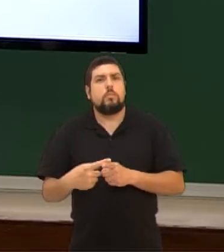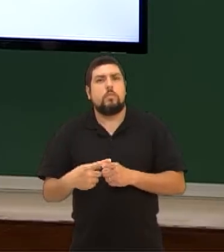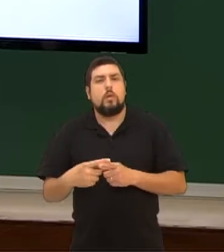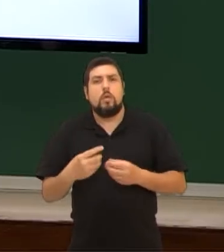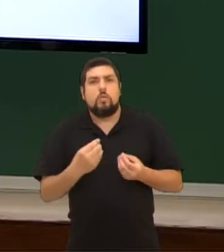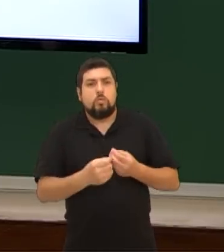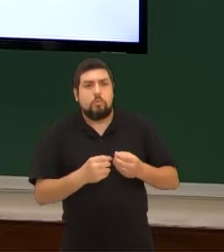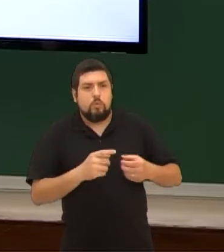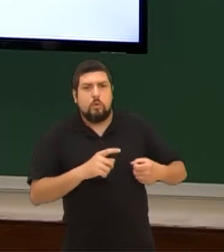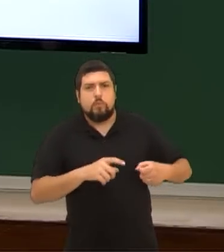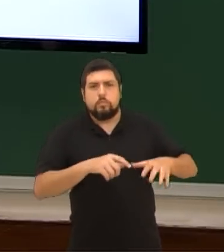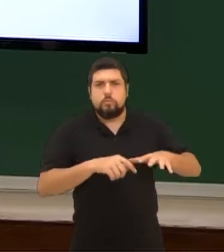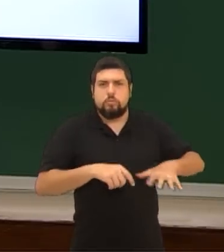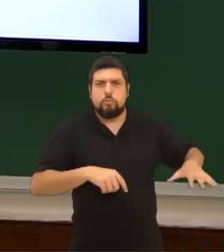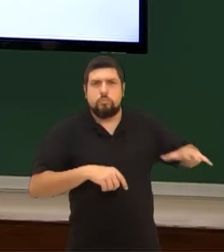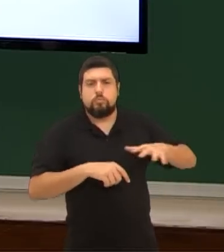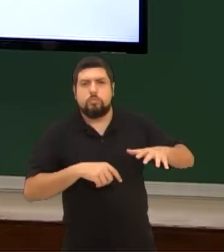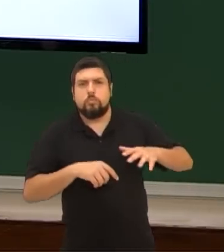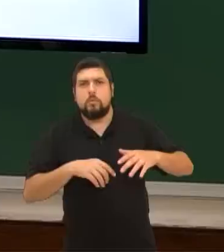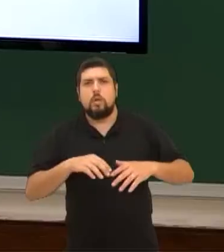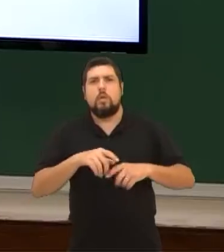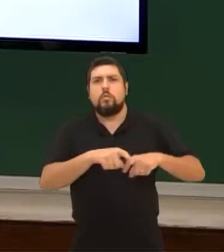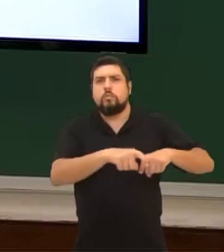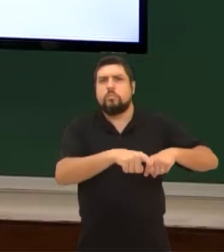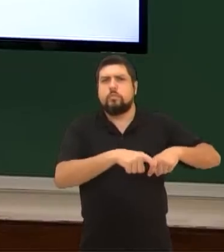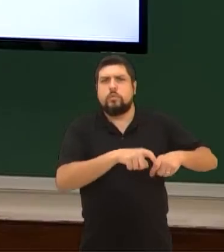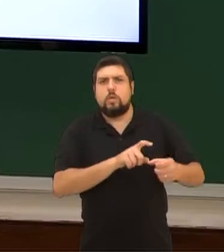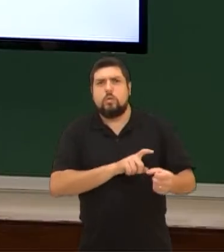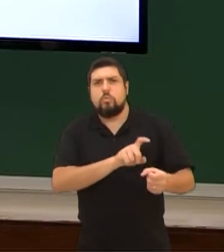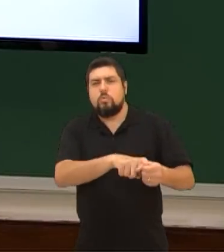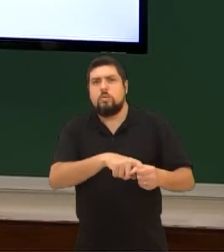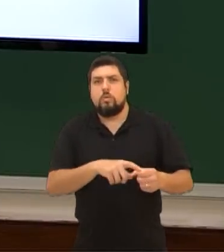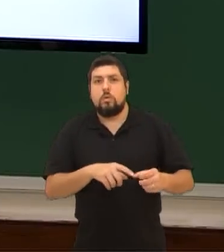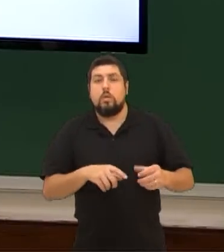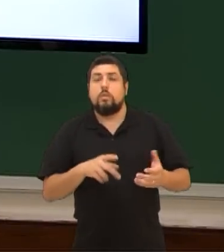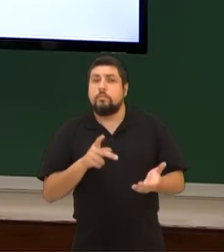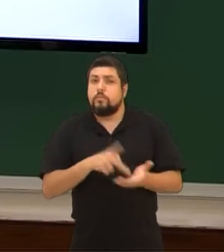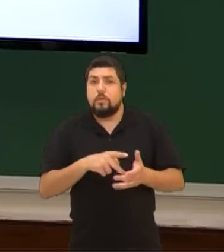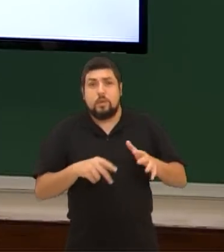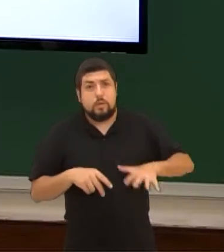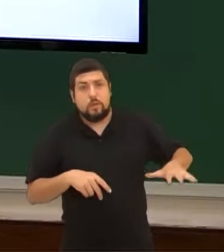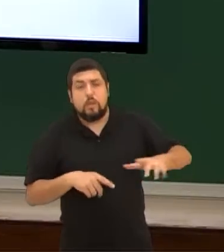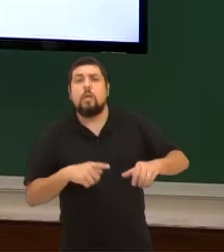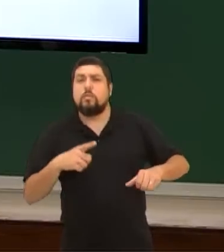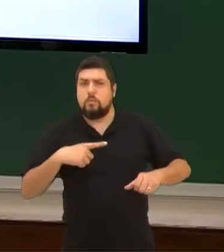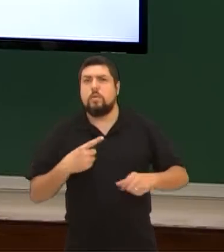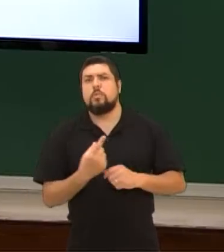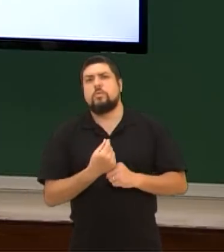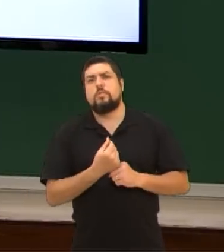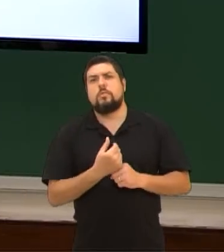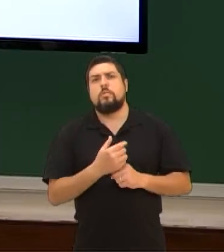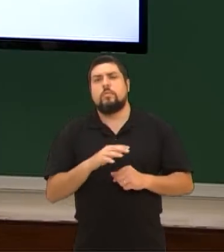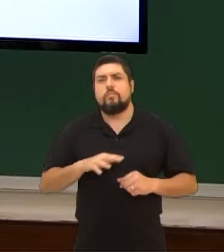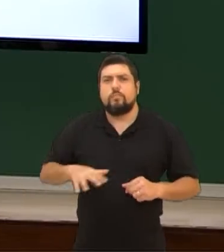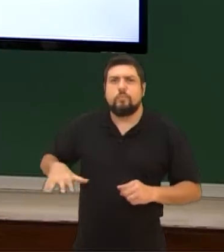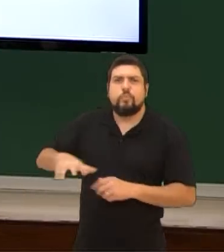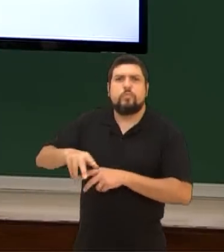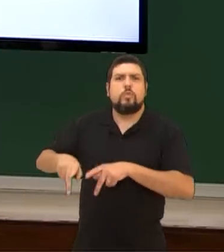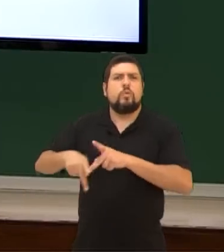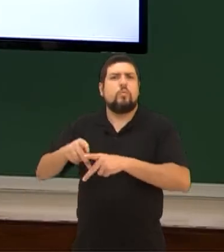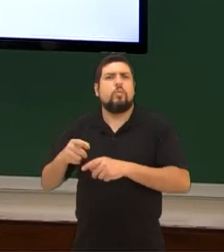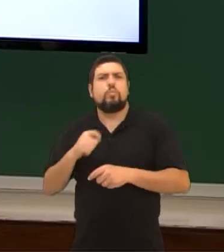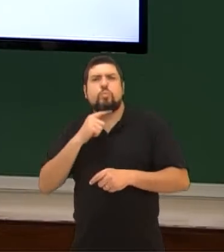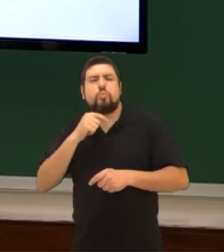dos fazendeiros aqui no Brasil. Os únicos que, de modo geral, tinham recursos financeiros para satisfazer a